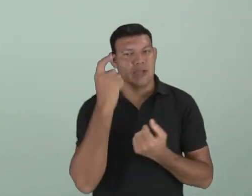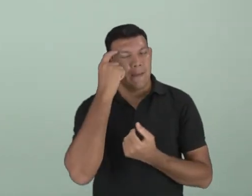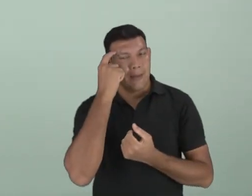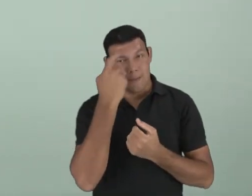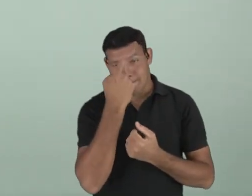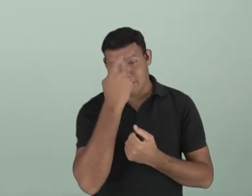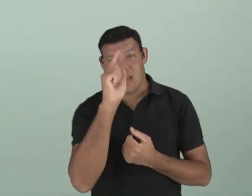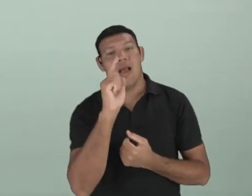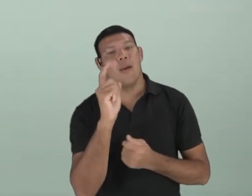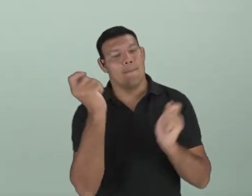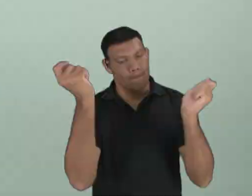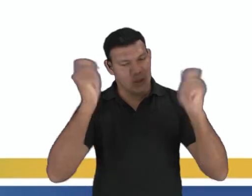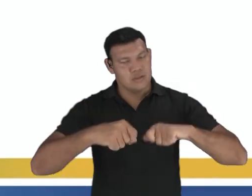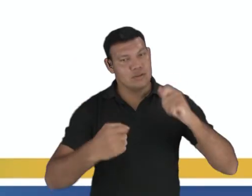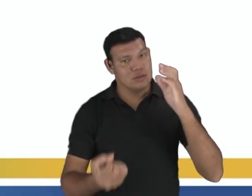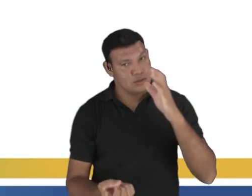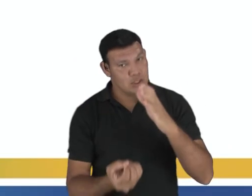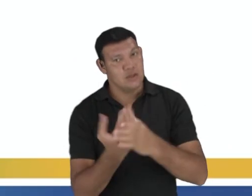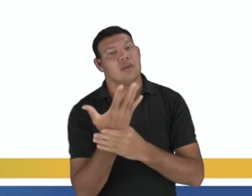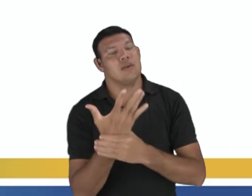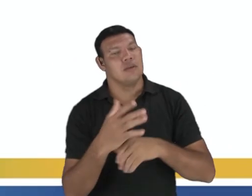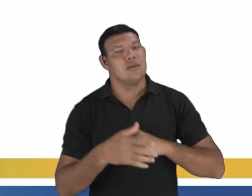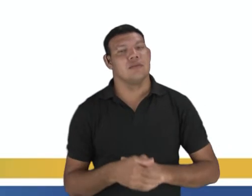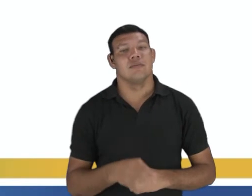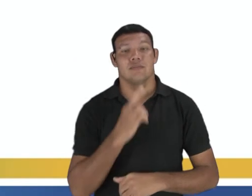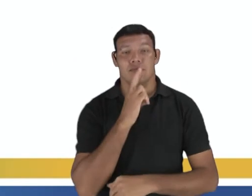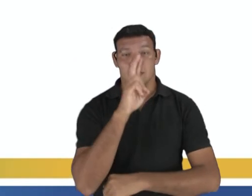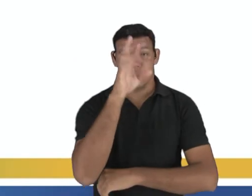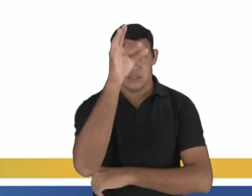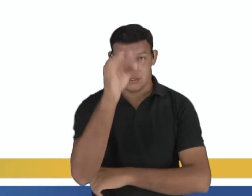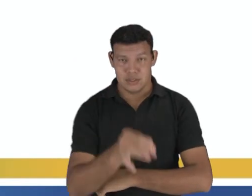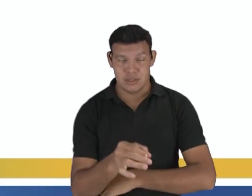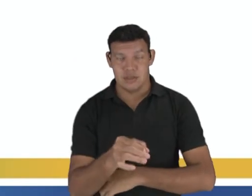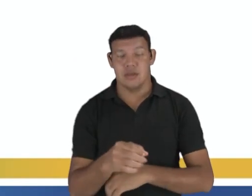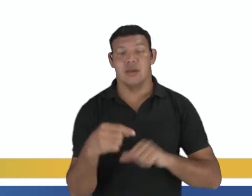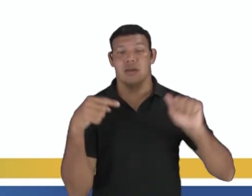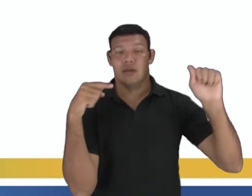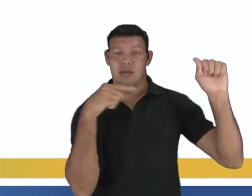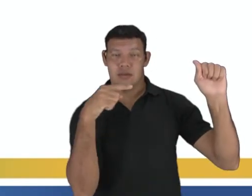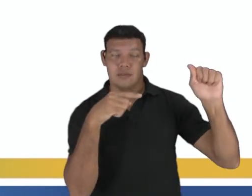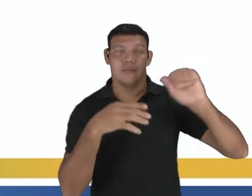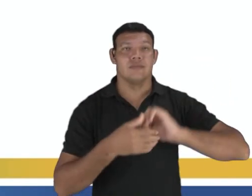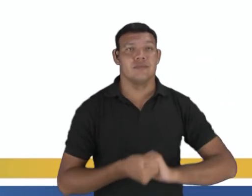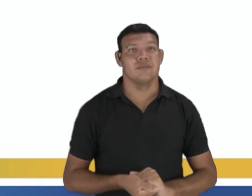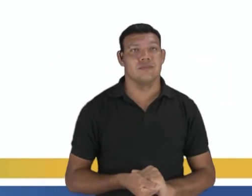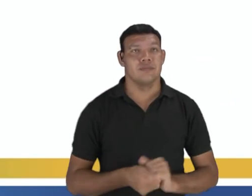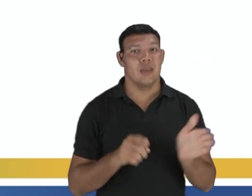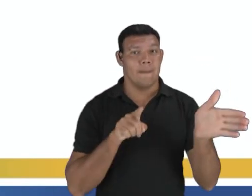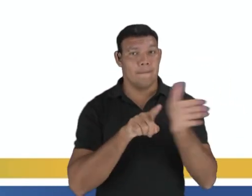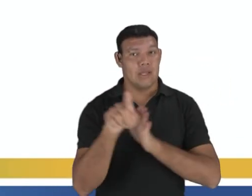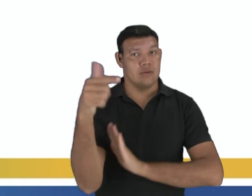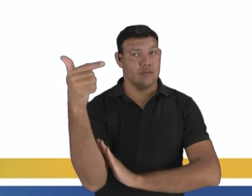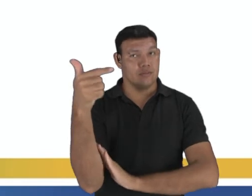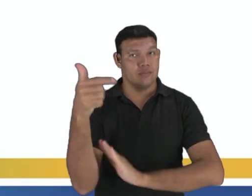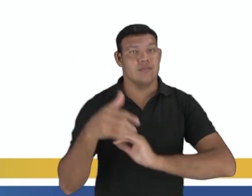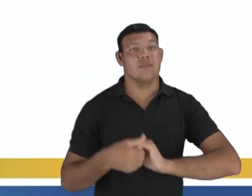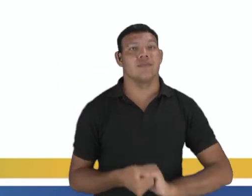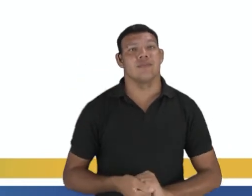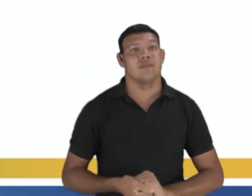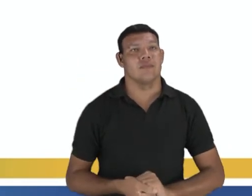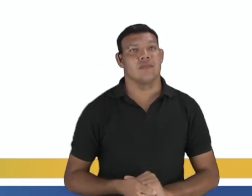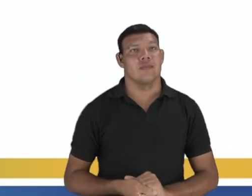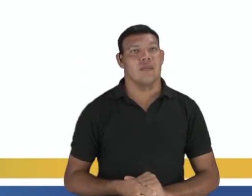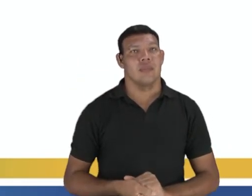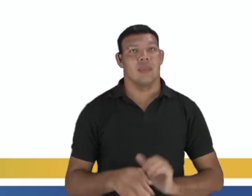elas já podem ser criadas, tá? Então, nossa alternativa correta é a alternativa A. Questão número